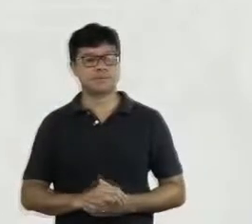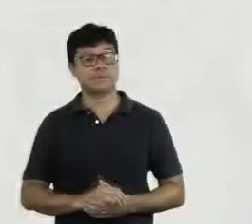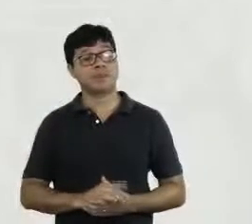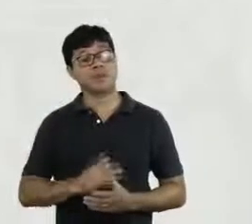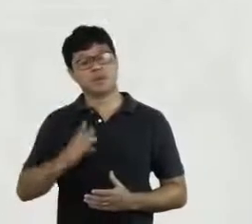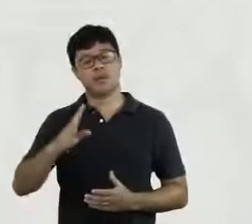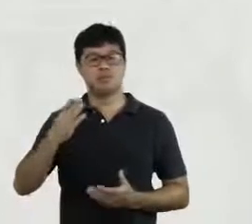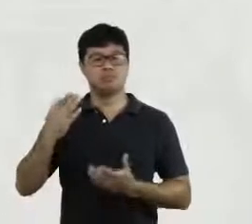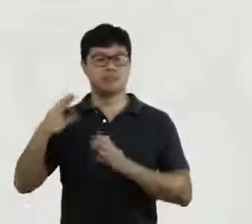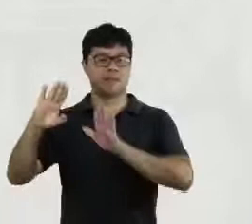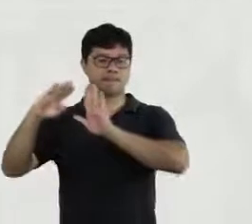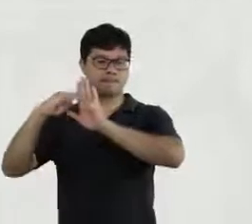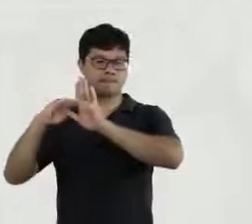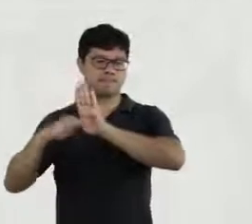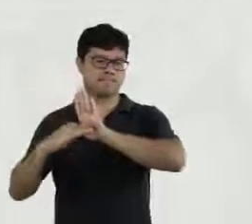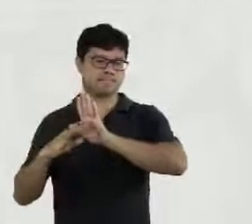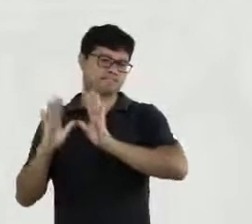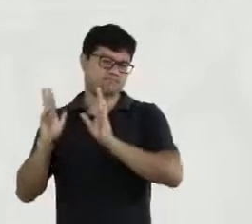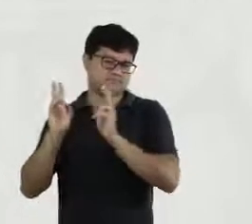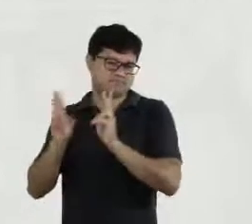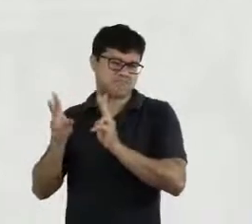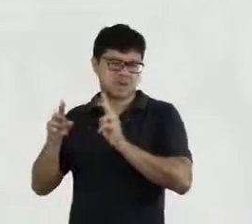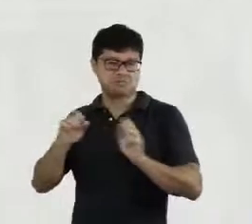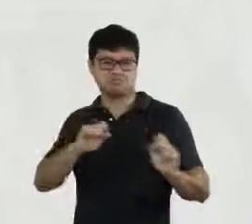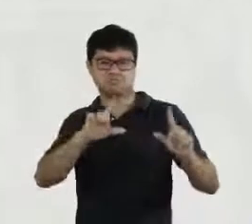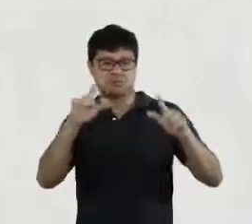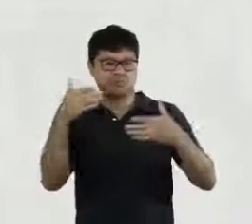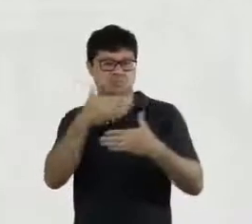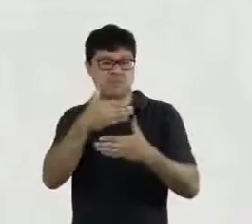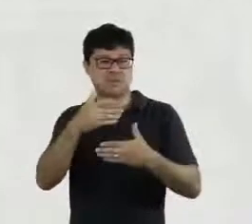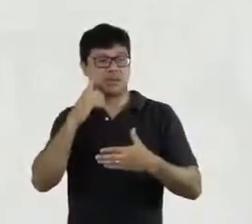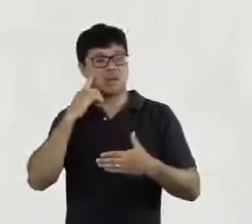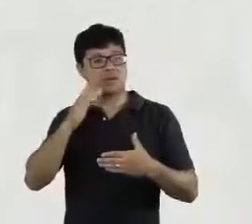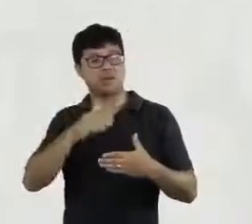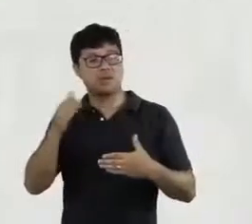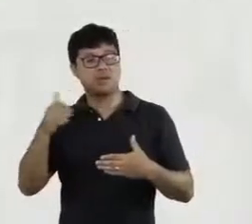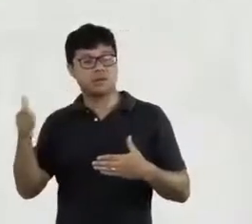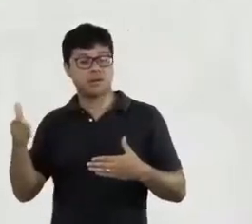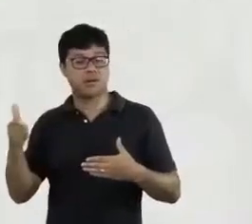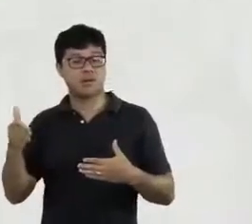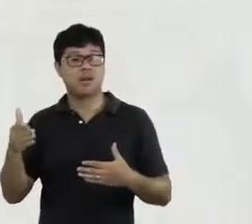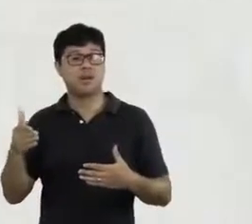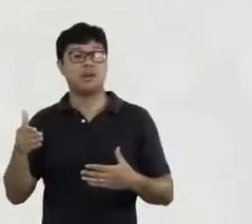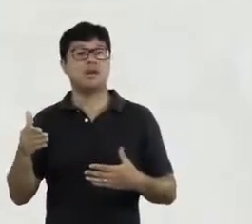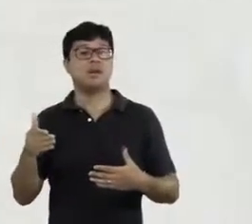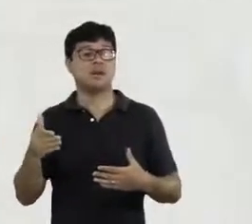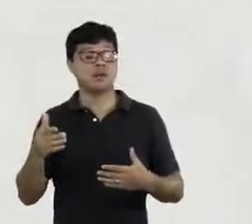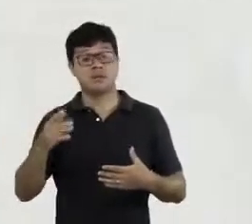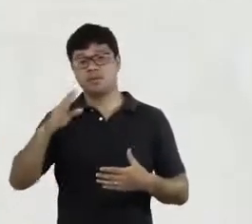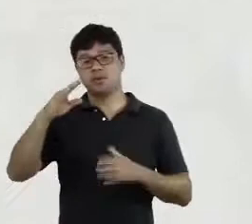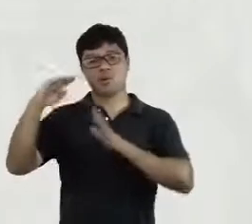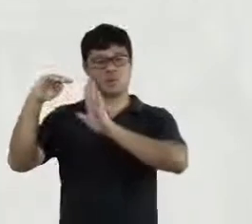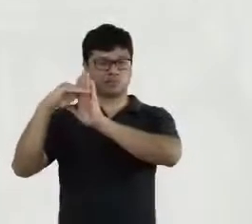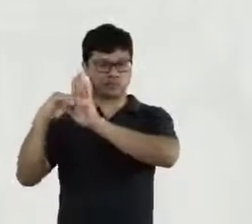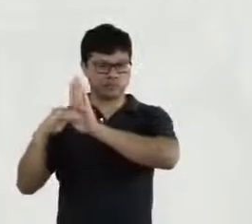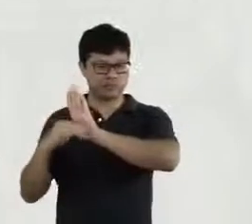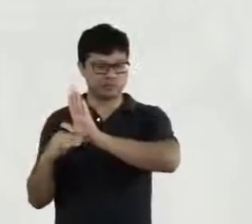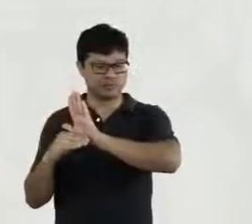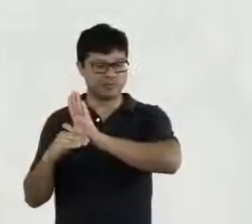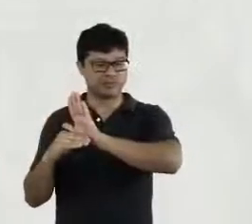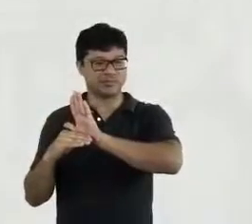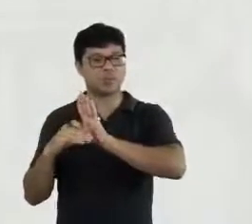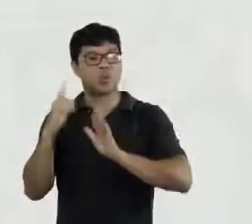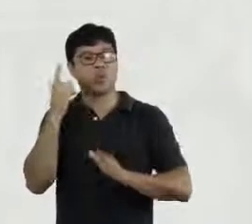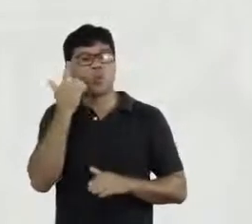os princípios, vou deixar nesse slide mesmo, já vou chegar lá. Os princípios que